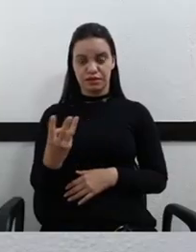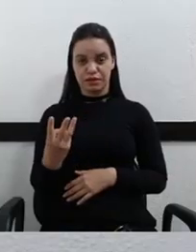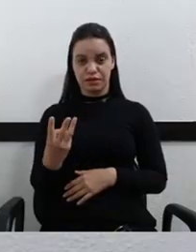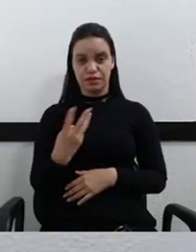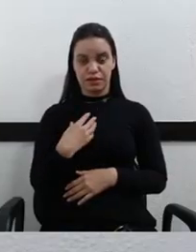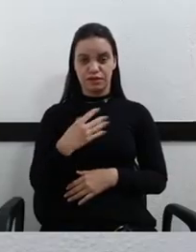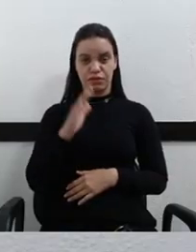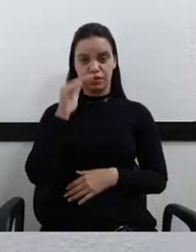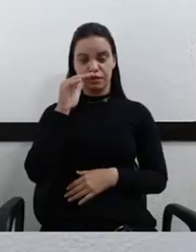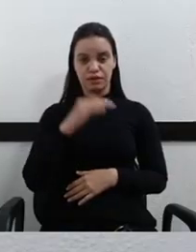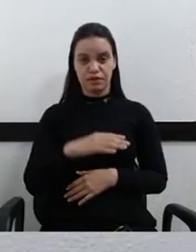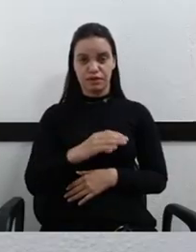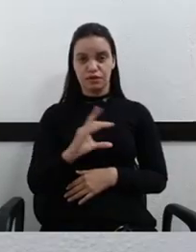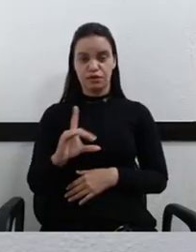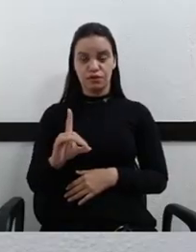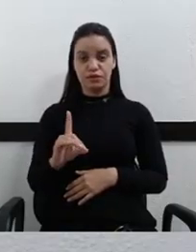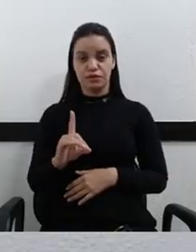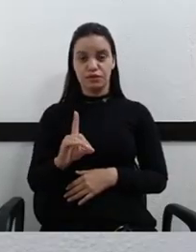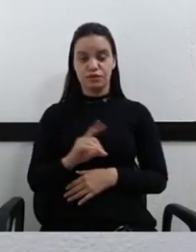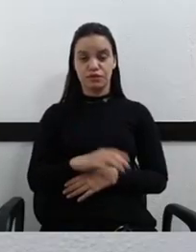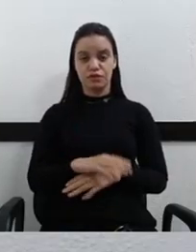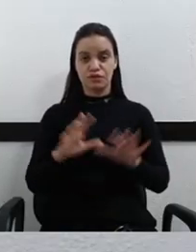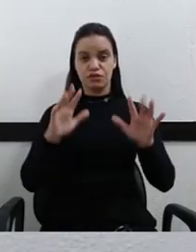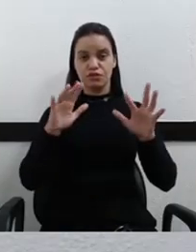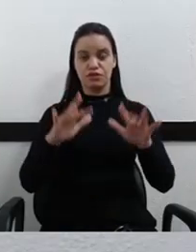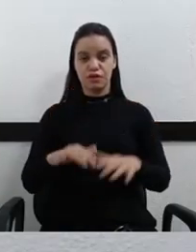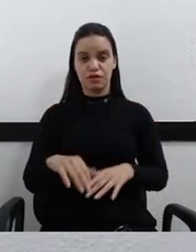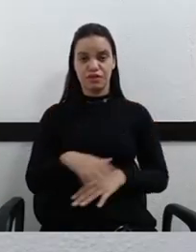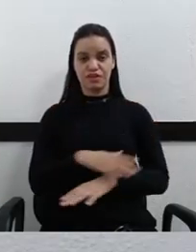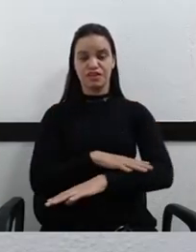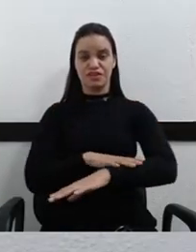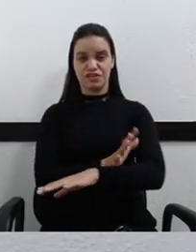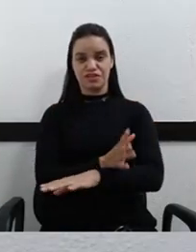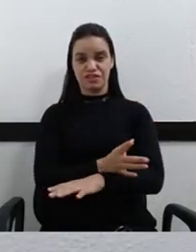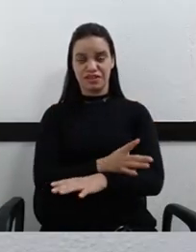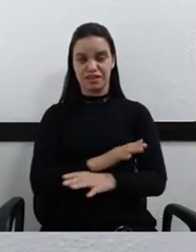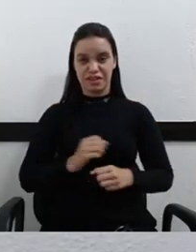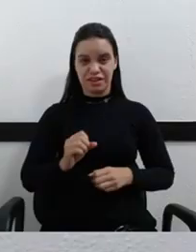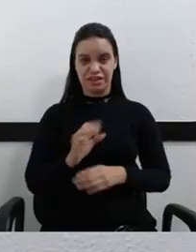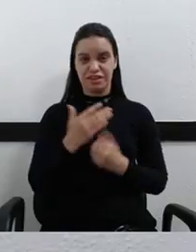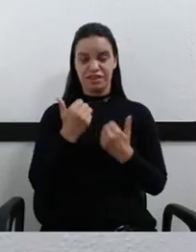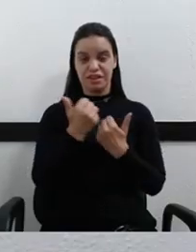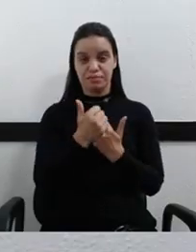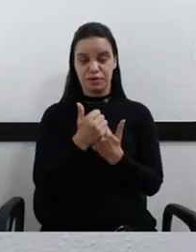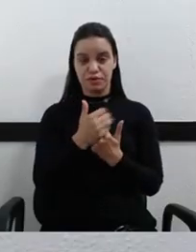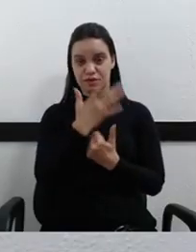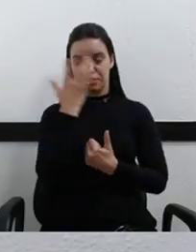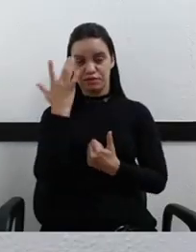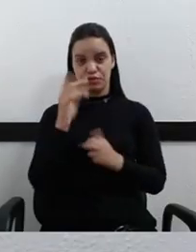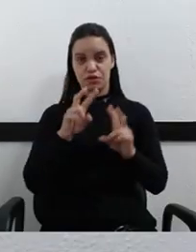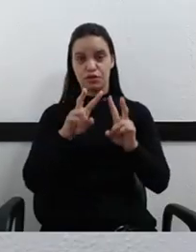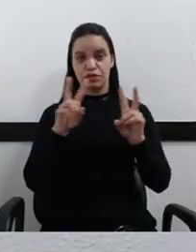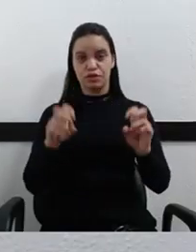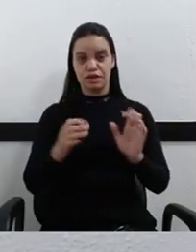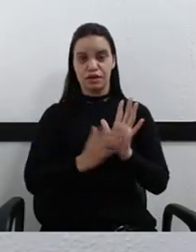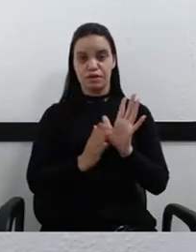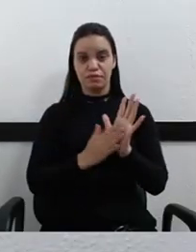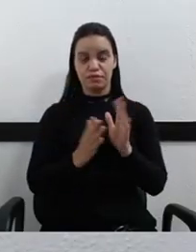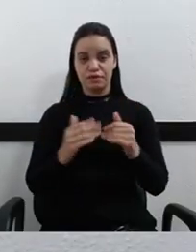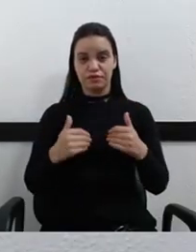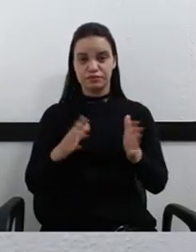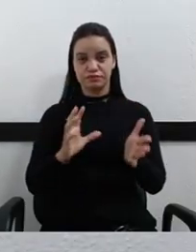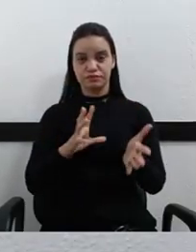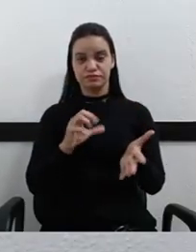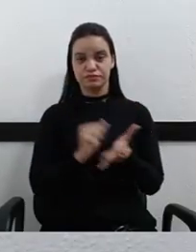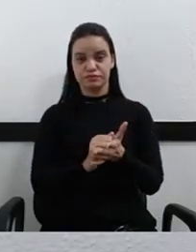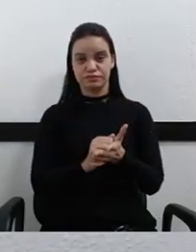2024-0033-660. O interessado é a coordenação do Núcleo Especializado de Promoção da Igualdade Racial e da Defesa dos Povos e Comunidades Tradicionais. O assunto é a proposta de abertura de inscrições